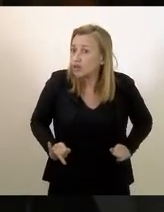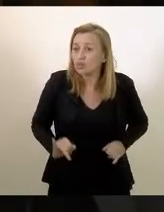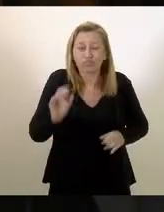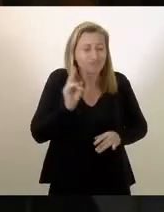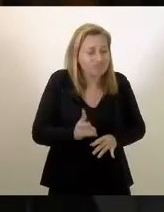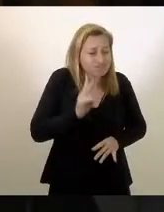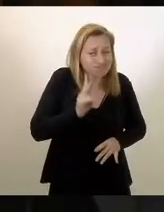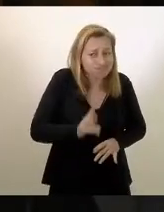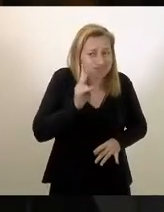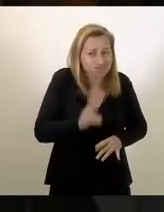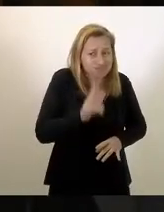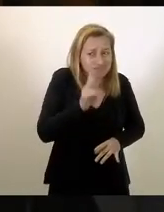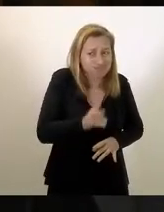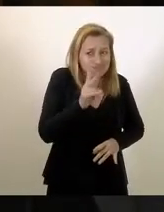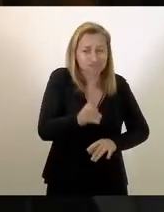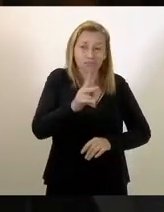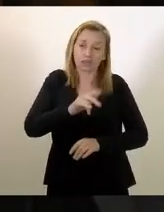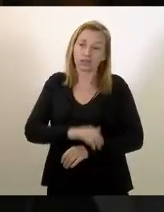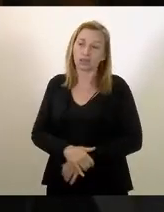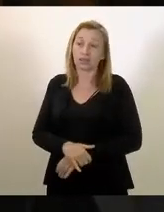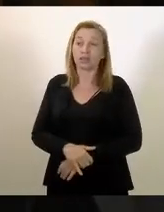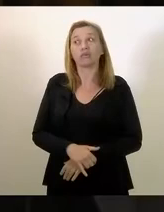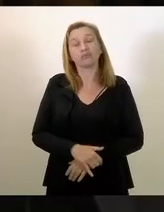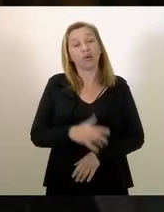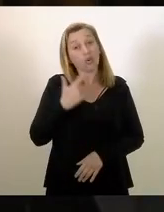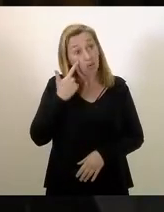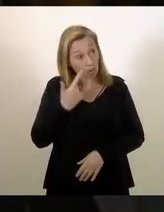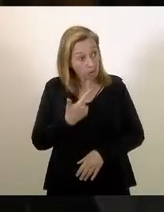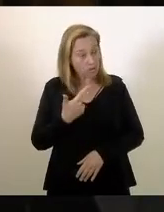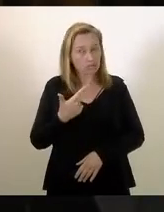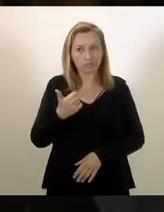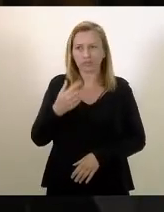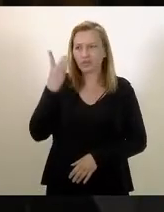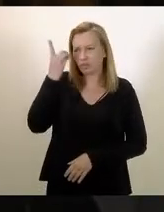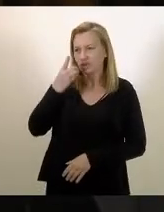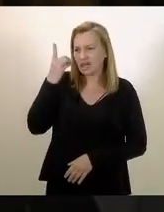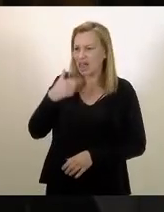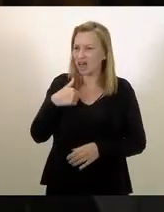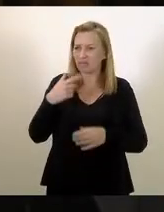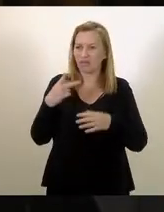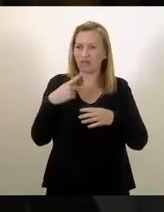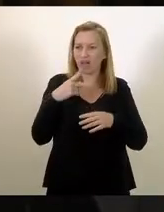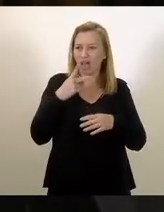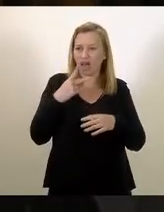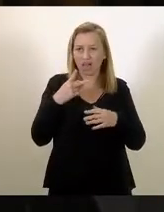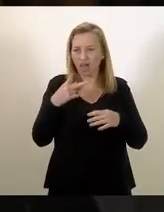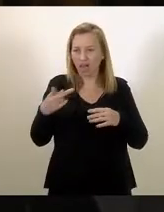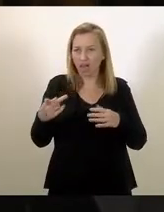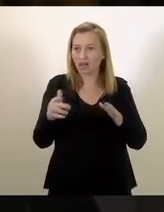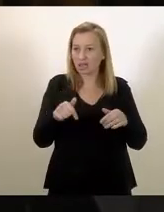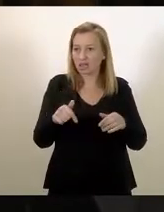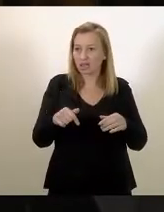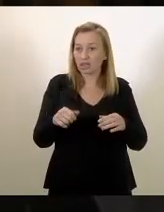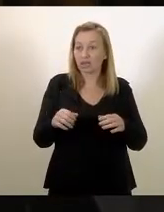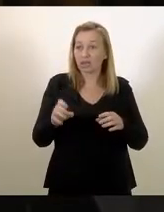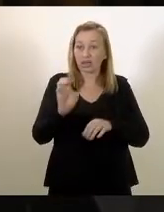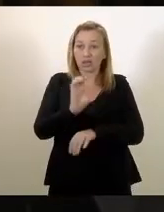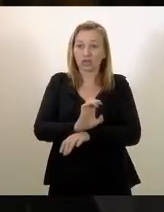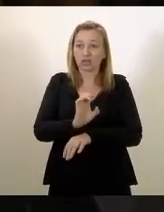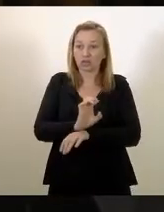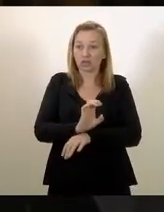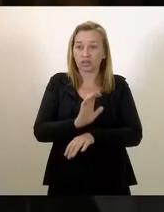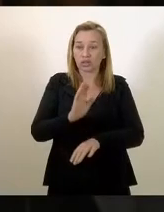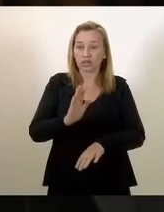sucessivamente e olha deputado eu não estou fazendo discurso aqui para que o estado seja uma